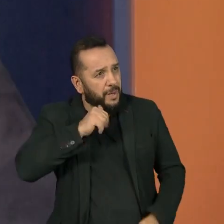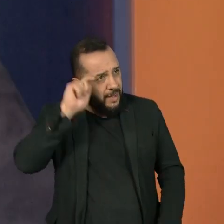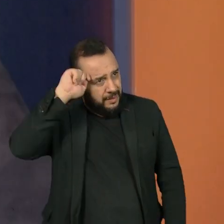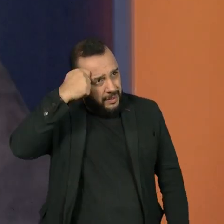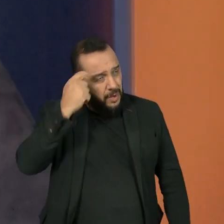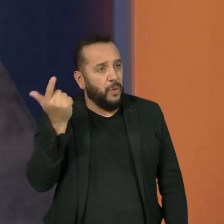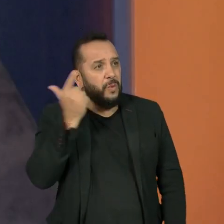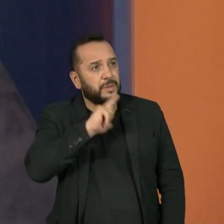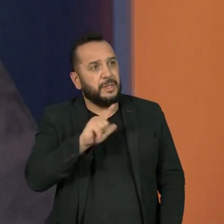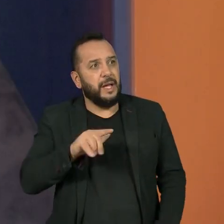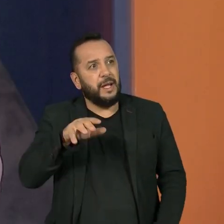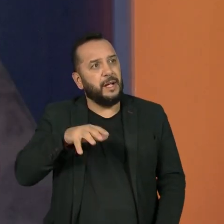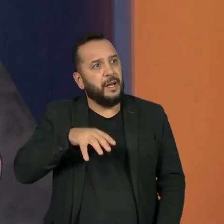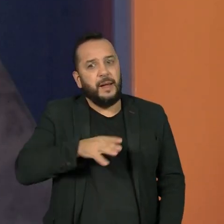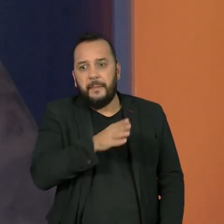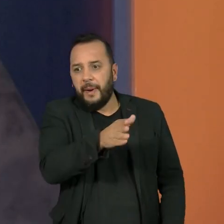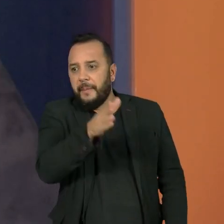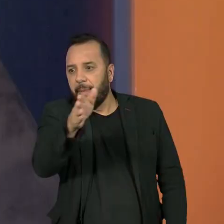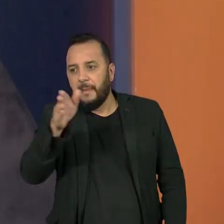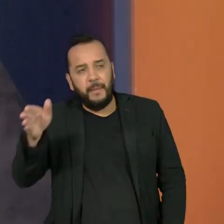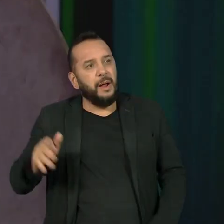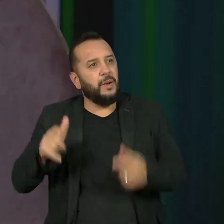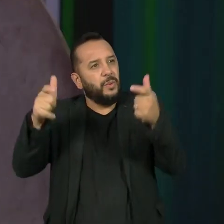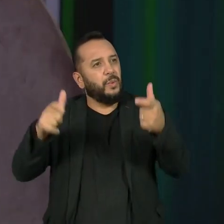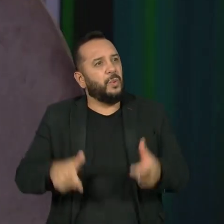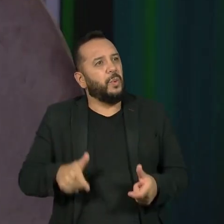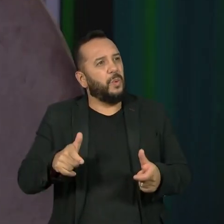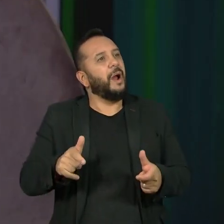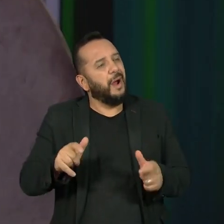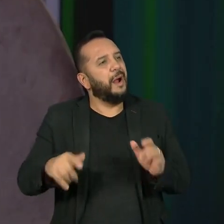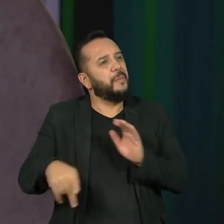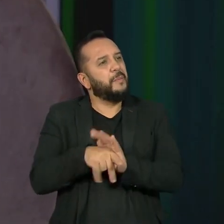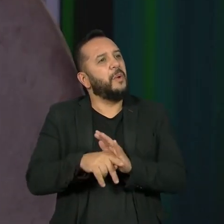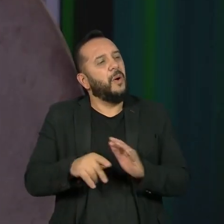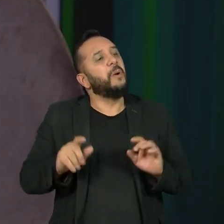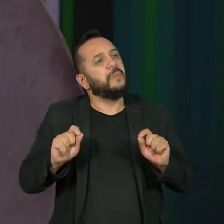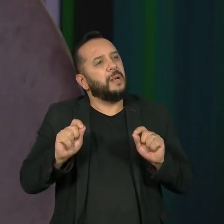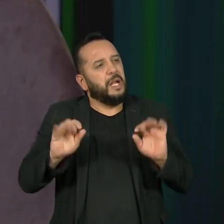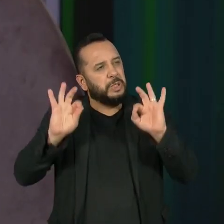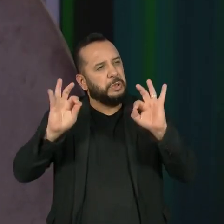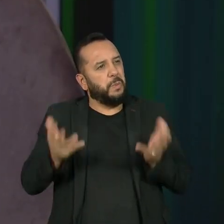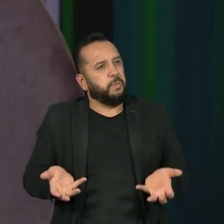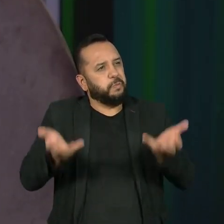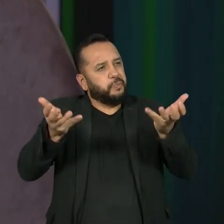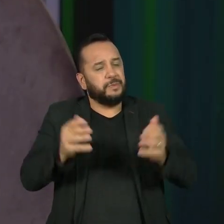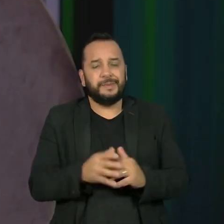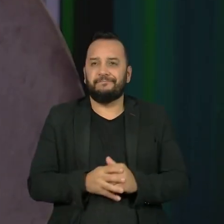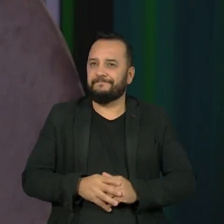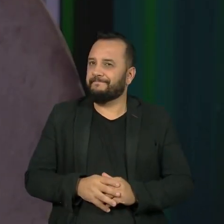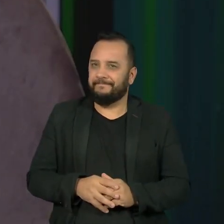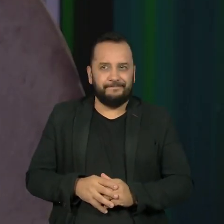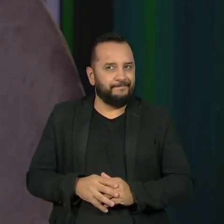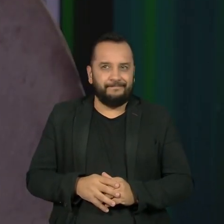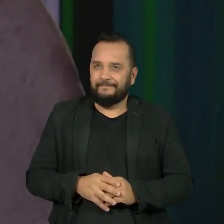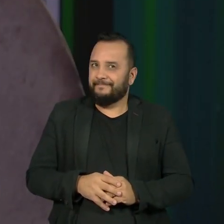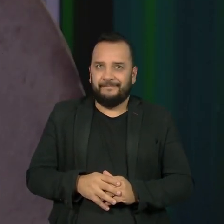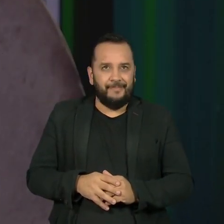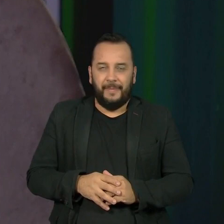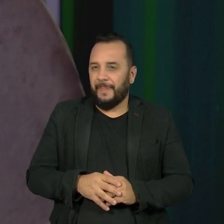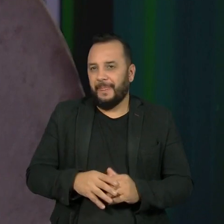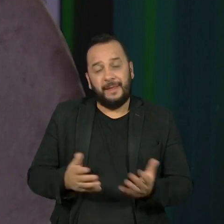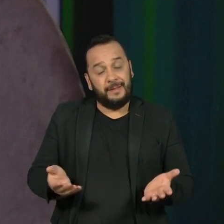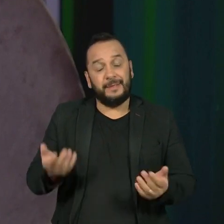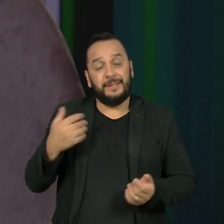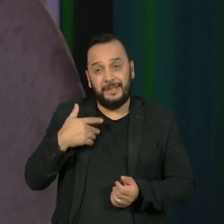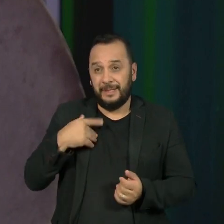tranquilidade por todos esses espaços do luxo? Infelizmente não. E não vejo uma luz no fim do